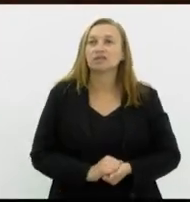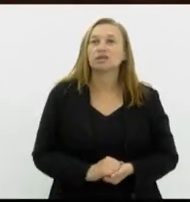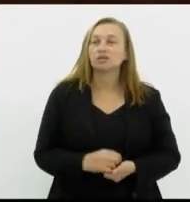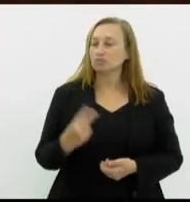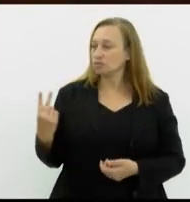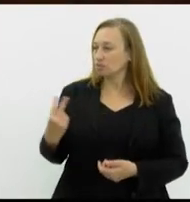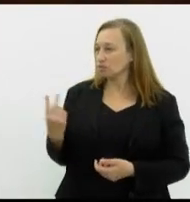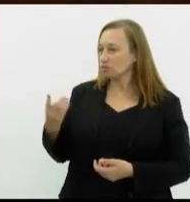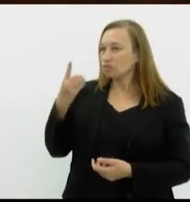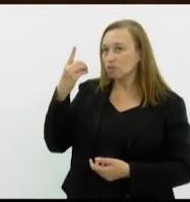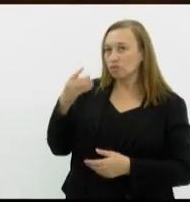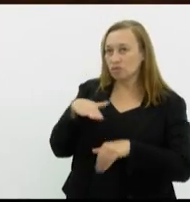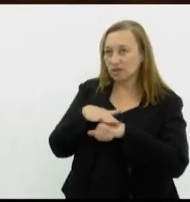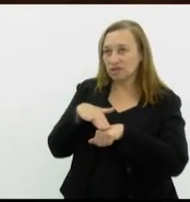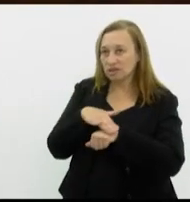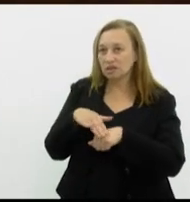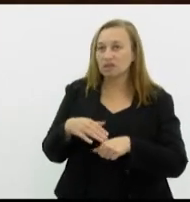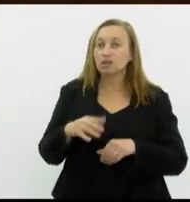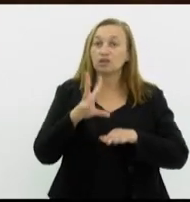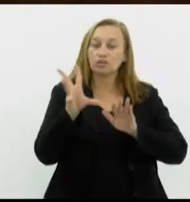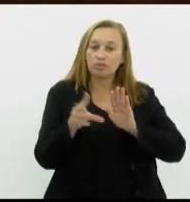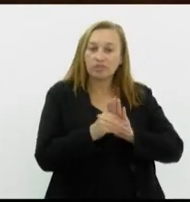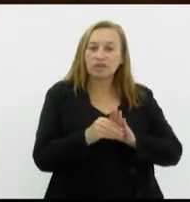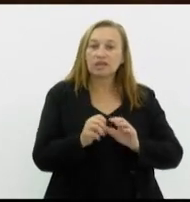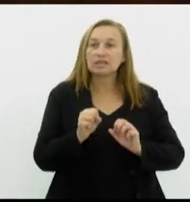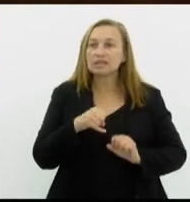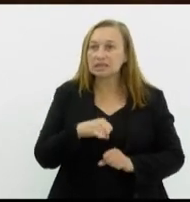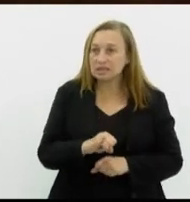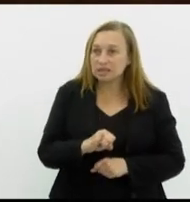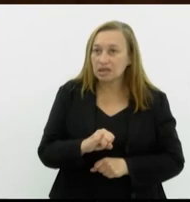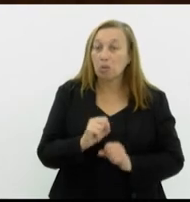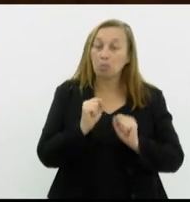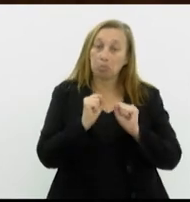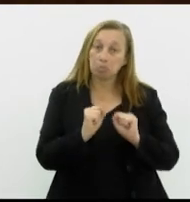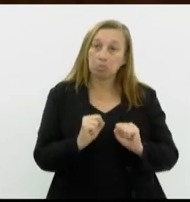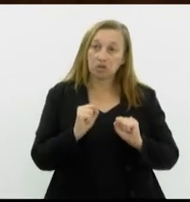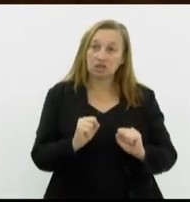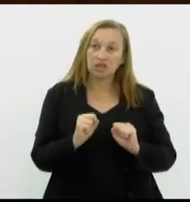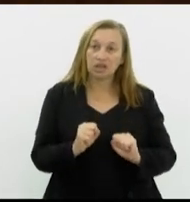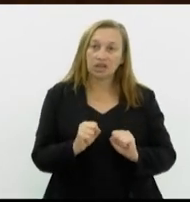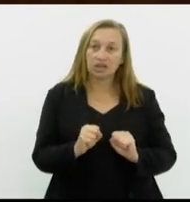Dani sobre as emendas. Se Vossa Excelência puder